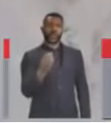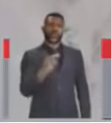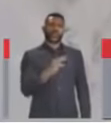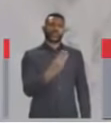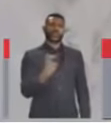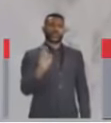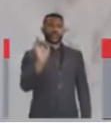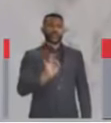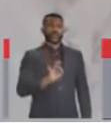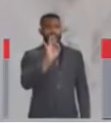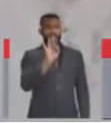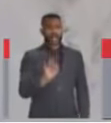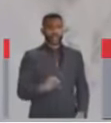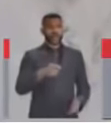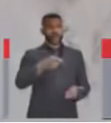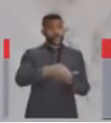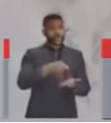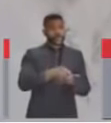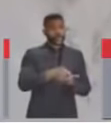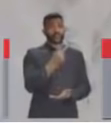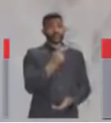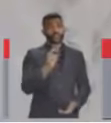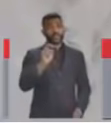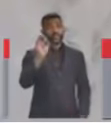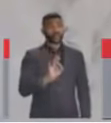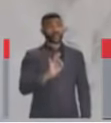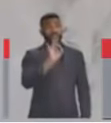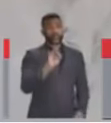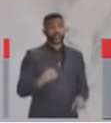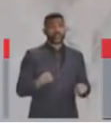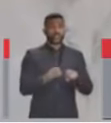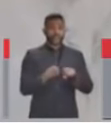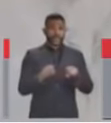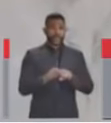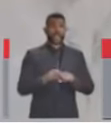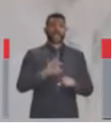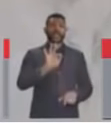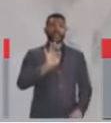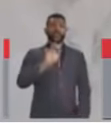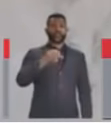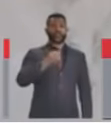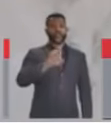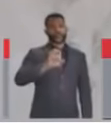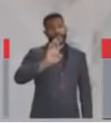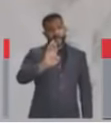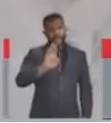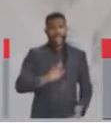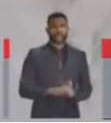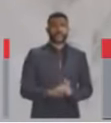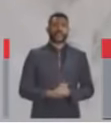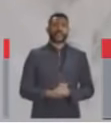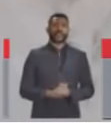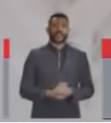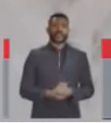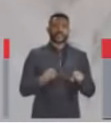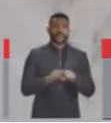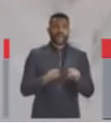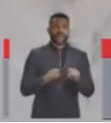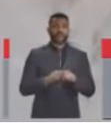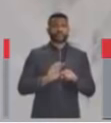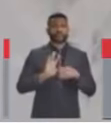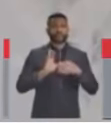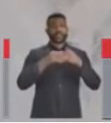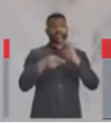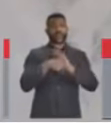35% mais no mínimo 25 porcento além dos repasses do fundeb na de repasse